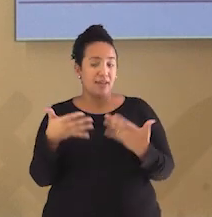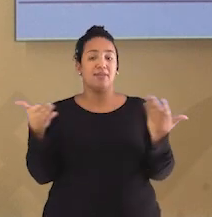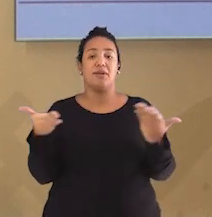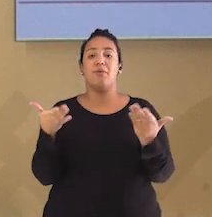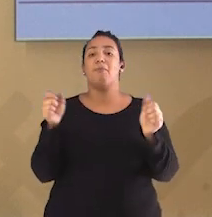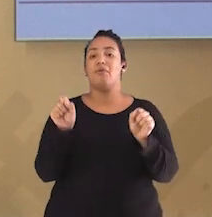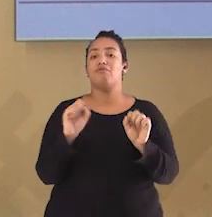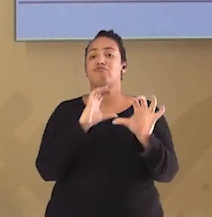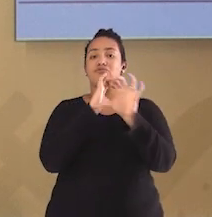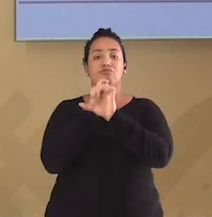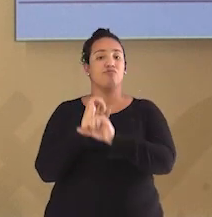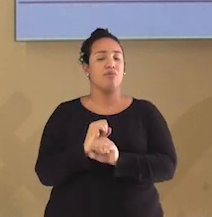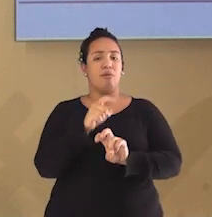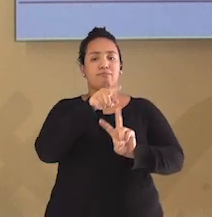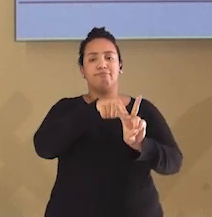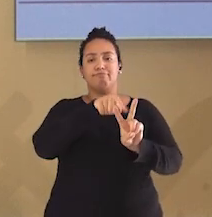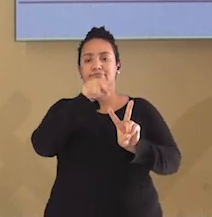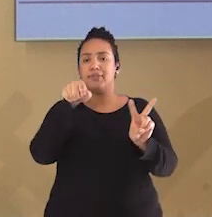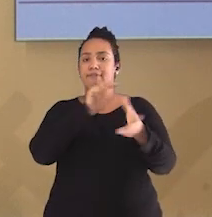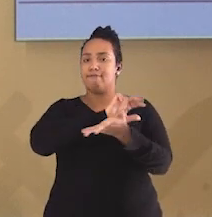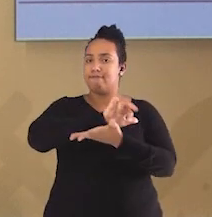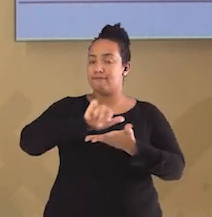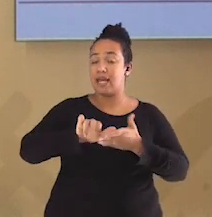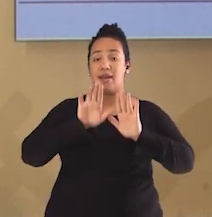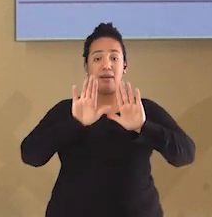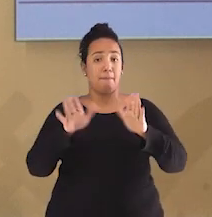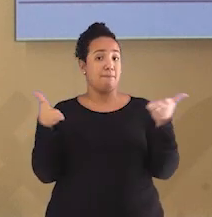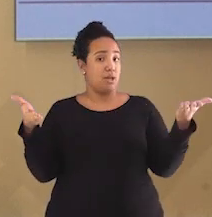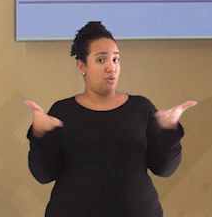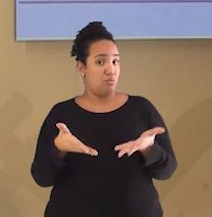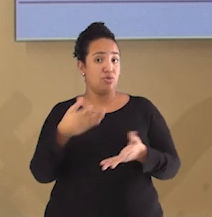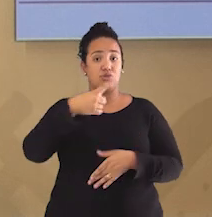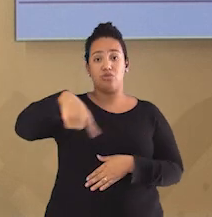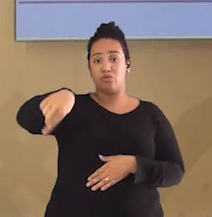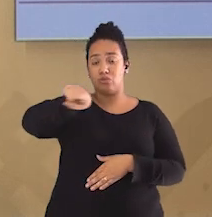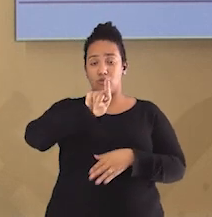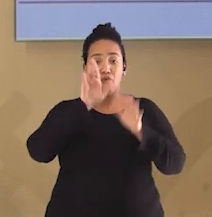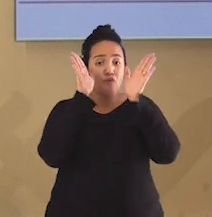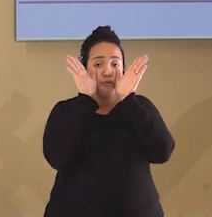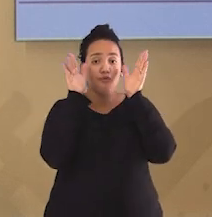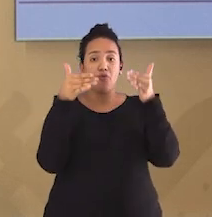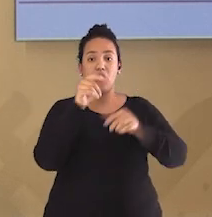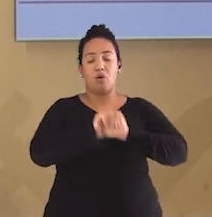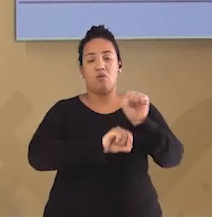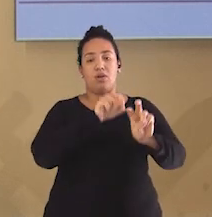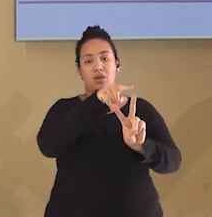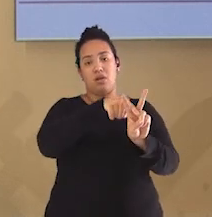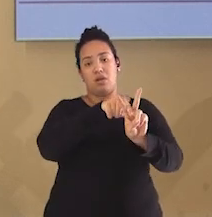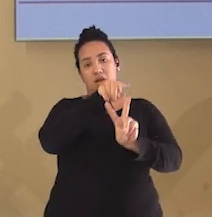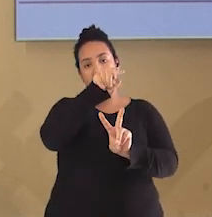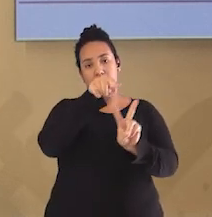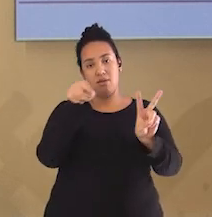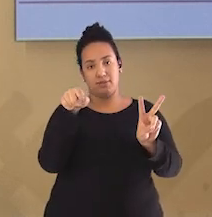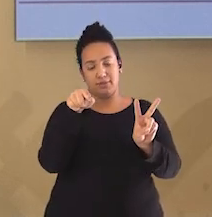podemos calcular várias raízes, mas hoje nós vamos nos concentrar na raiz